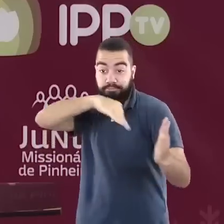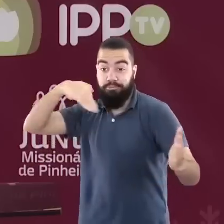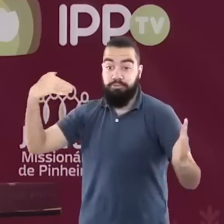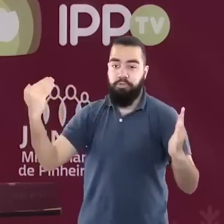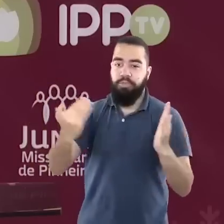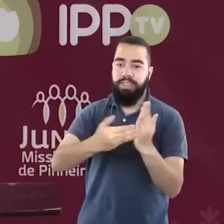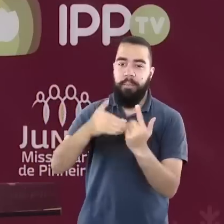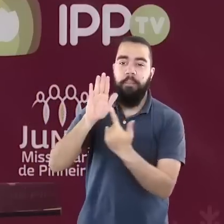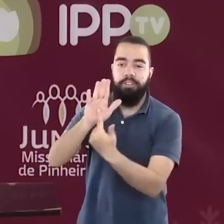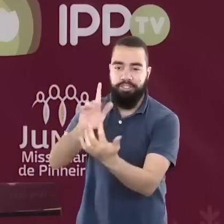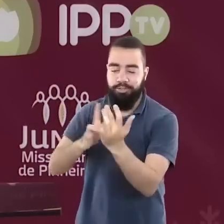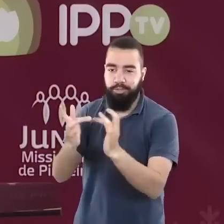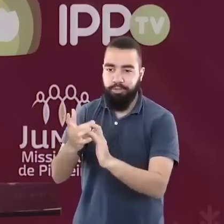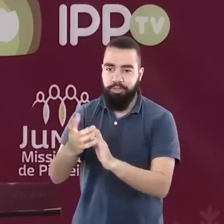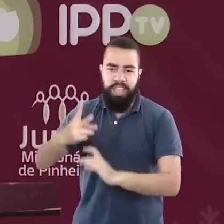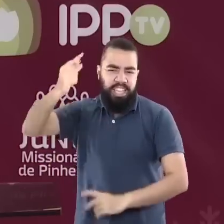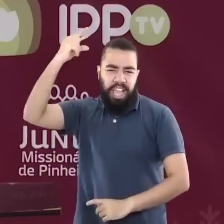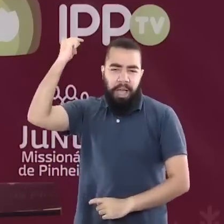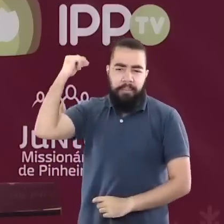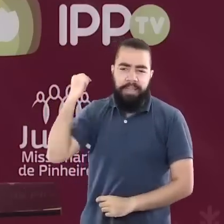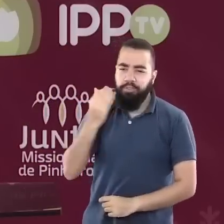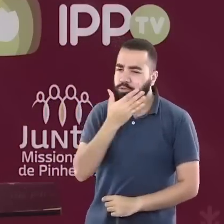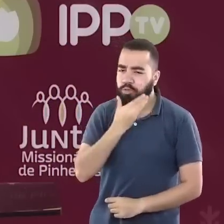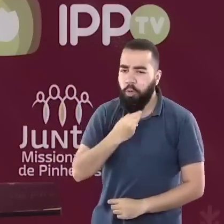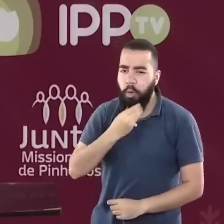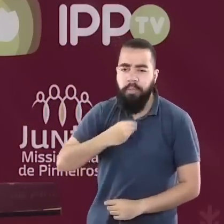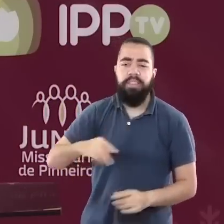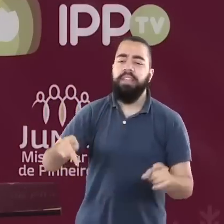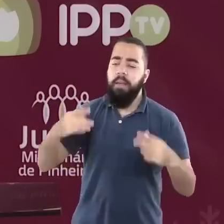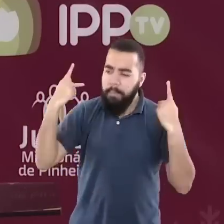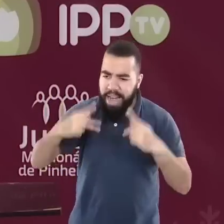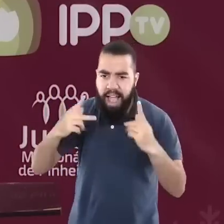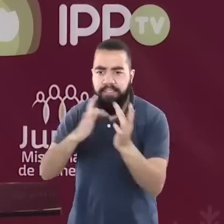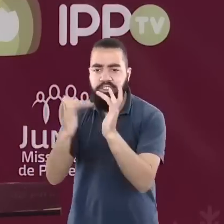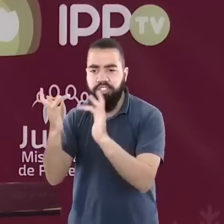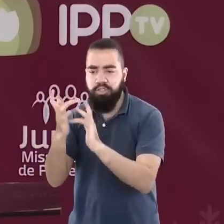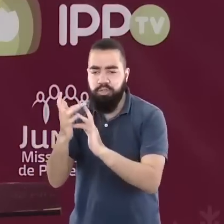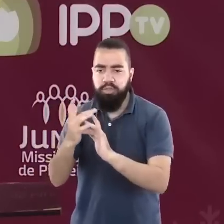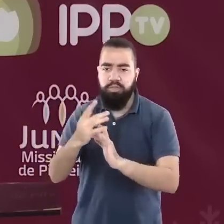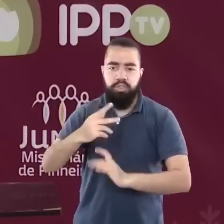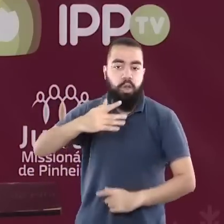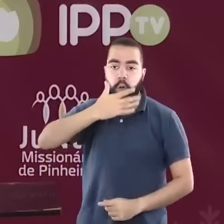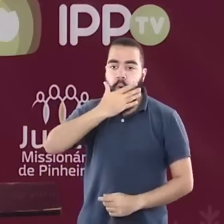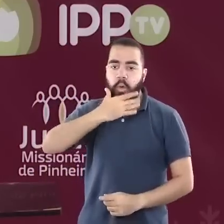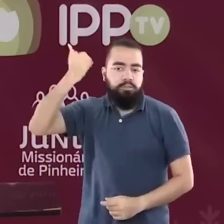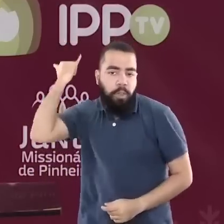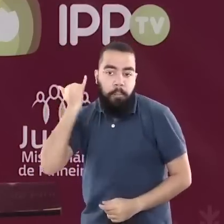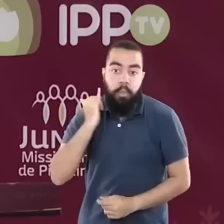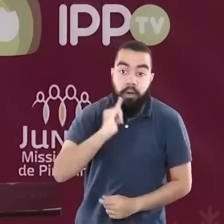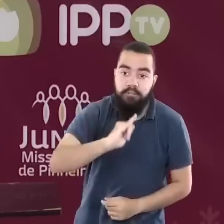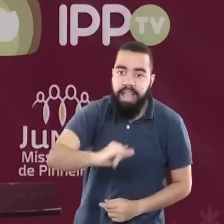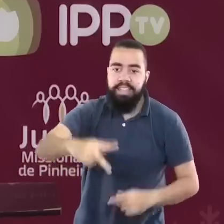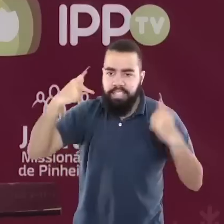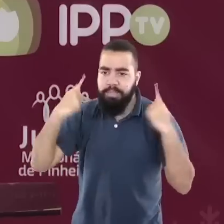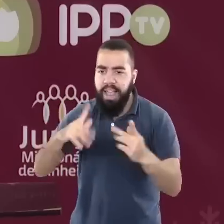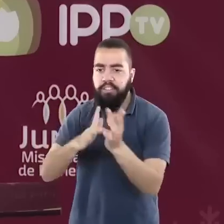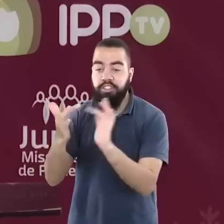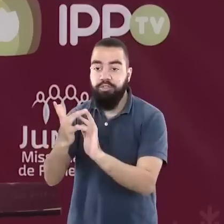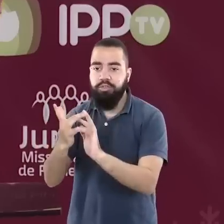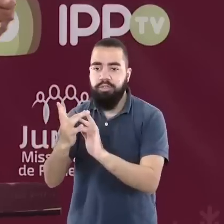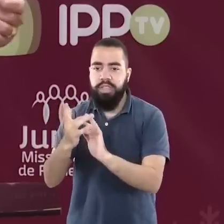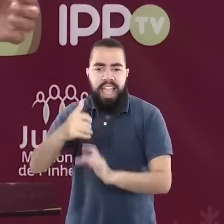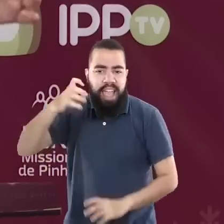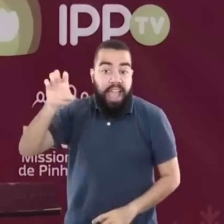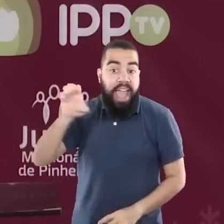patriarcas falaram dele e os profetas apontaram para ele ele é a semente da mulher que nasceu para esmagar a cabeça